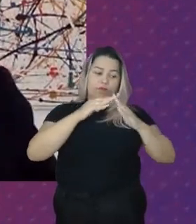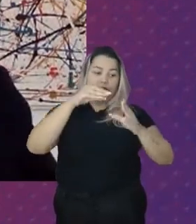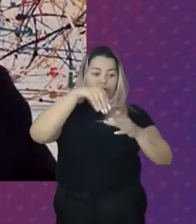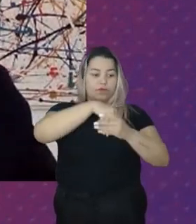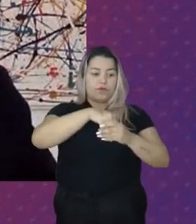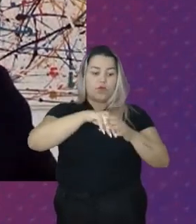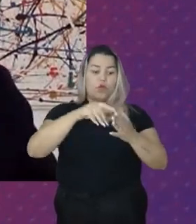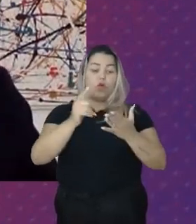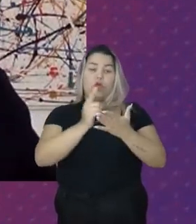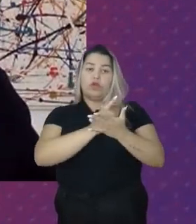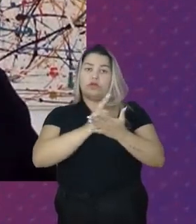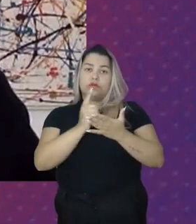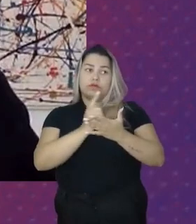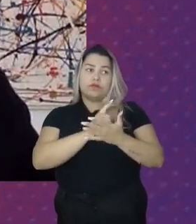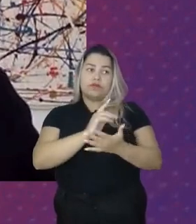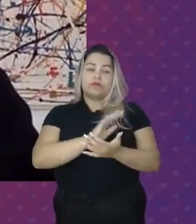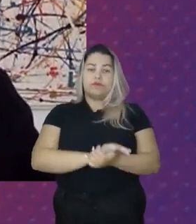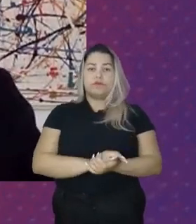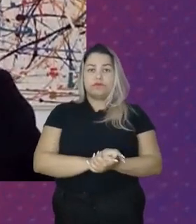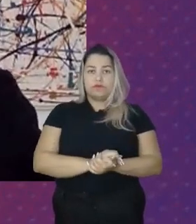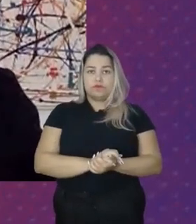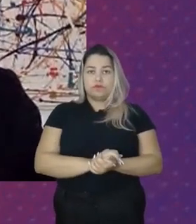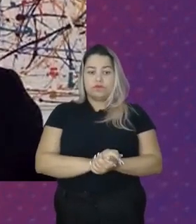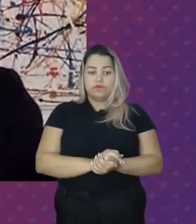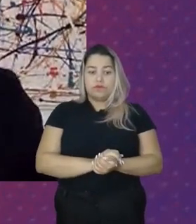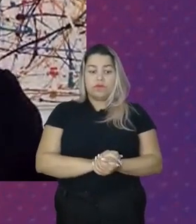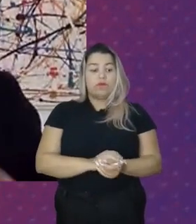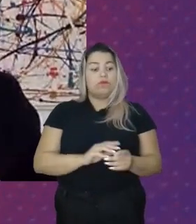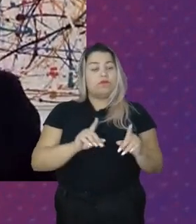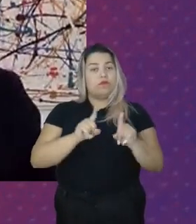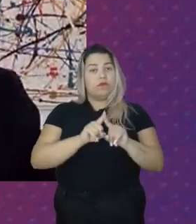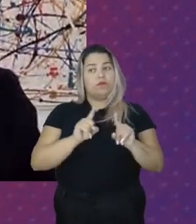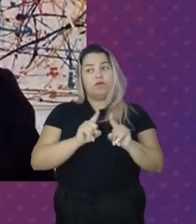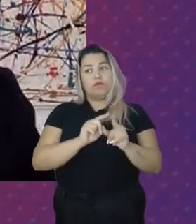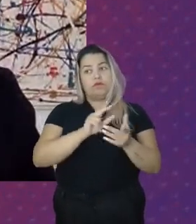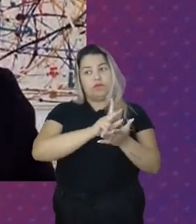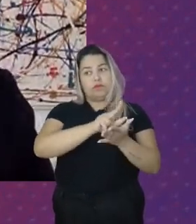no livro de polícia. E muitas também